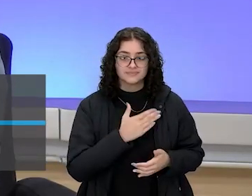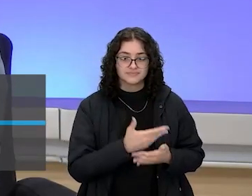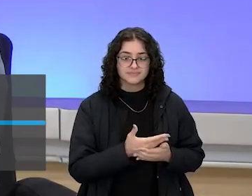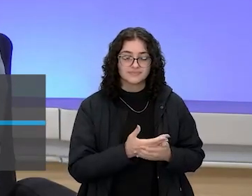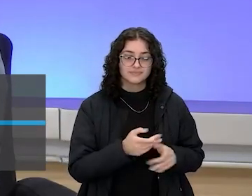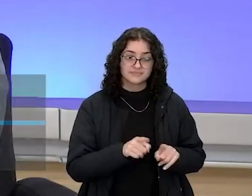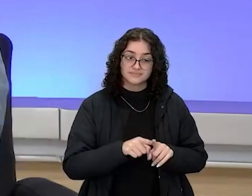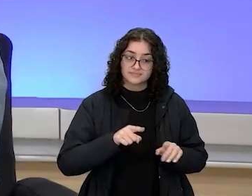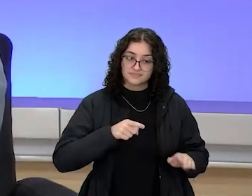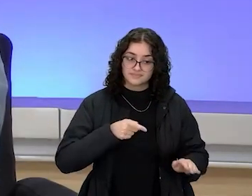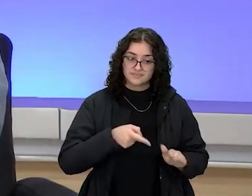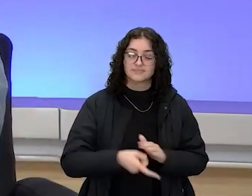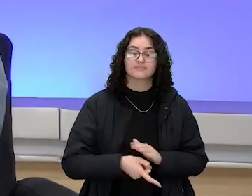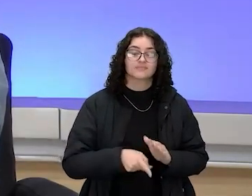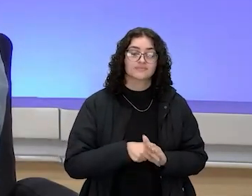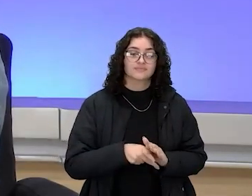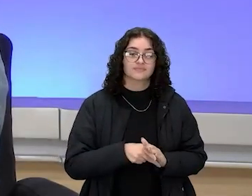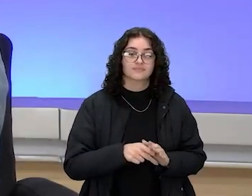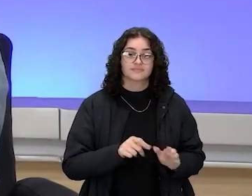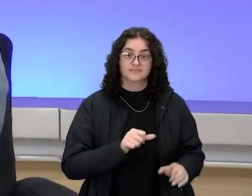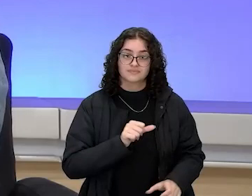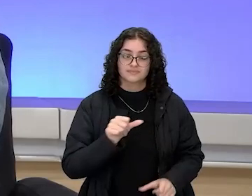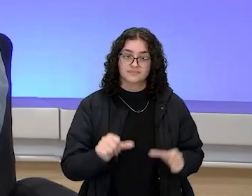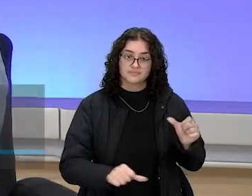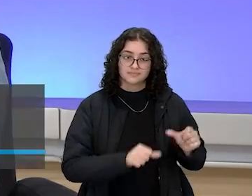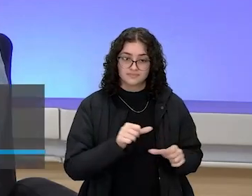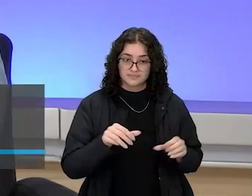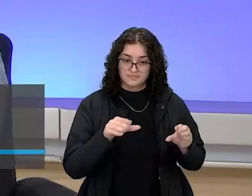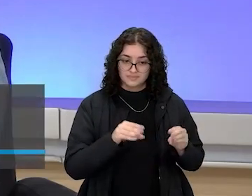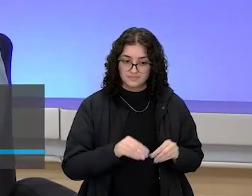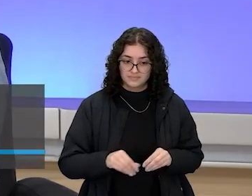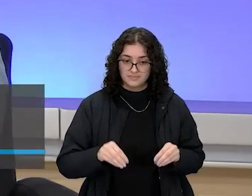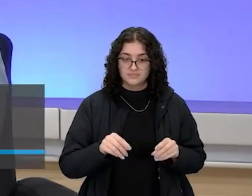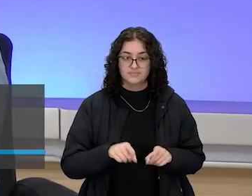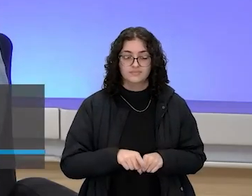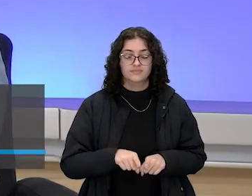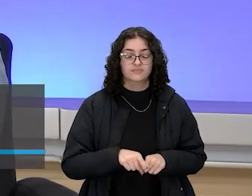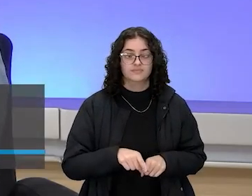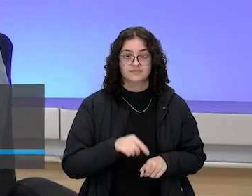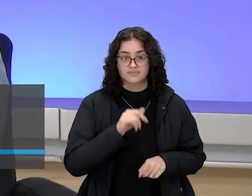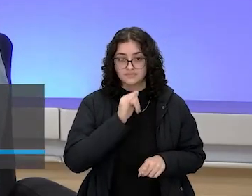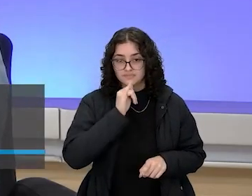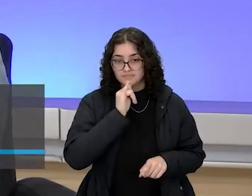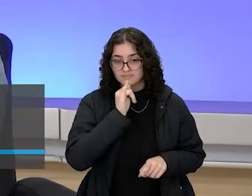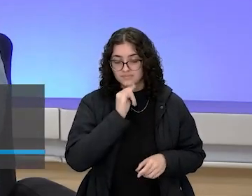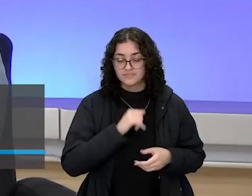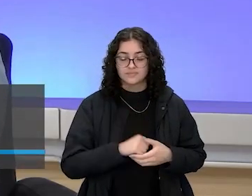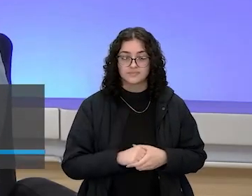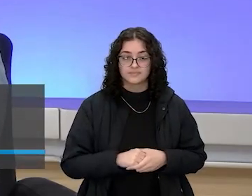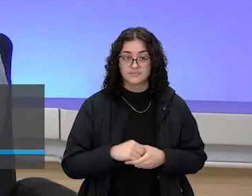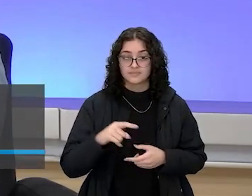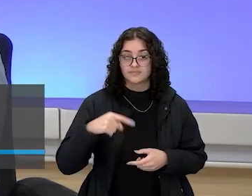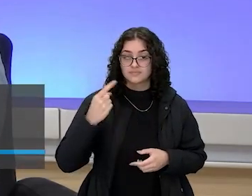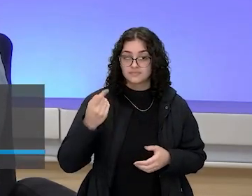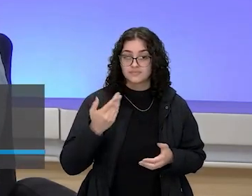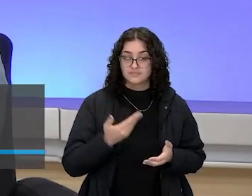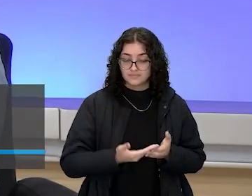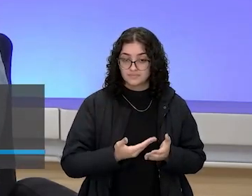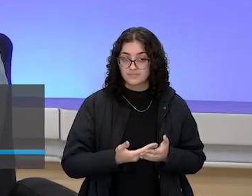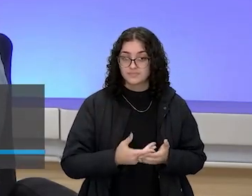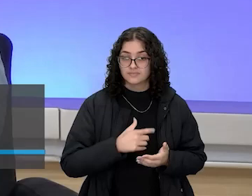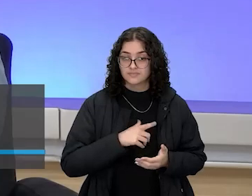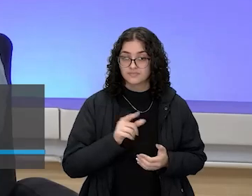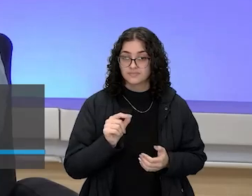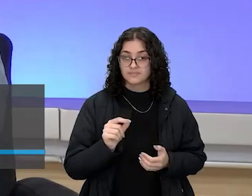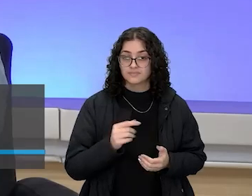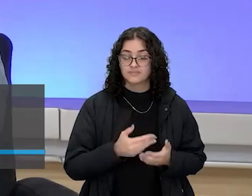inclusive, de aprofundamentos como transformações do solo. A nossa aula, por exemplo, a próxima aula que a gente vai ter,